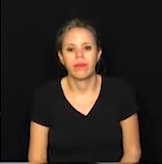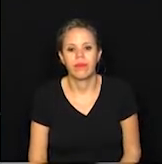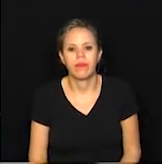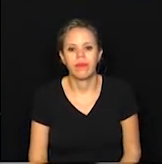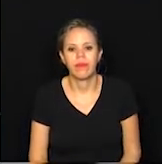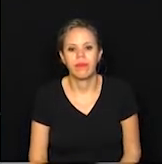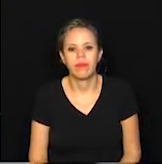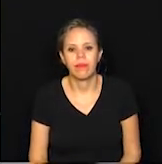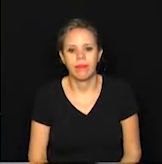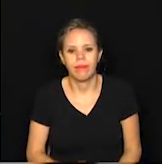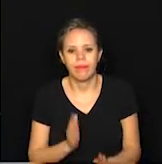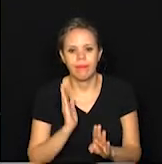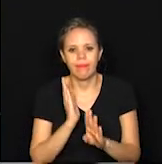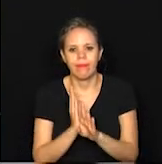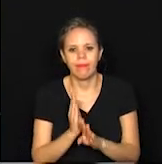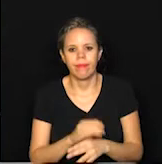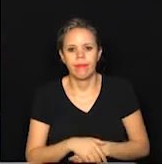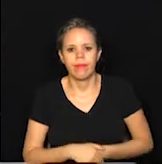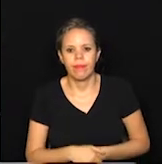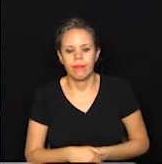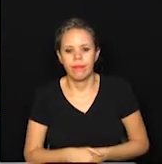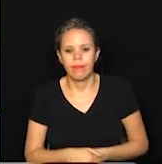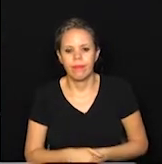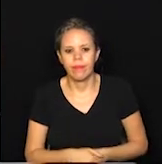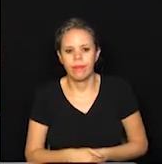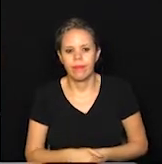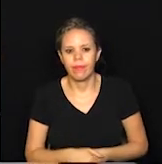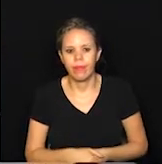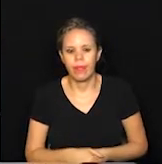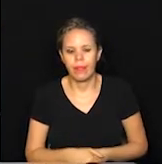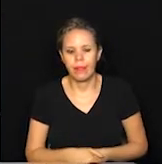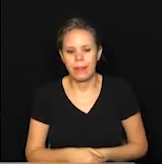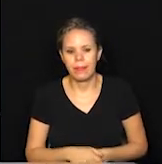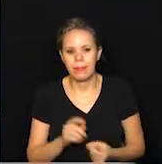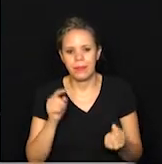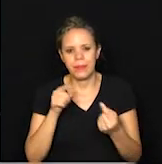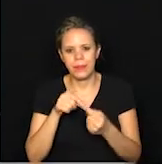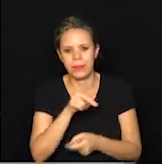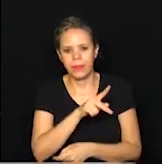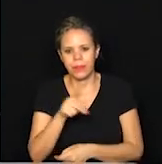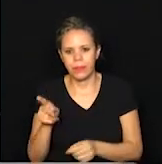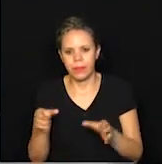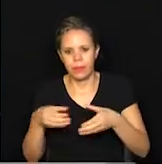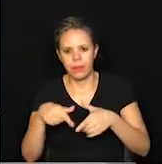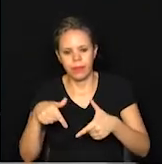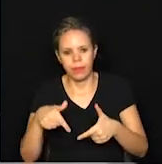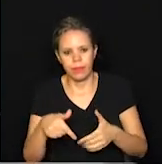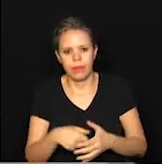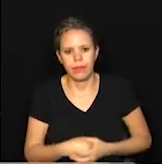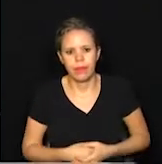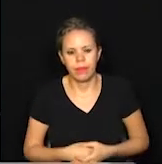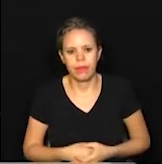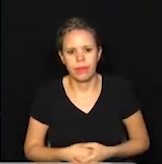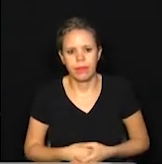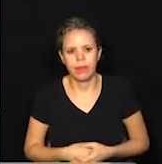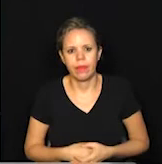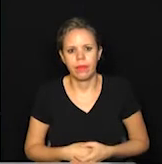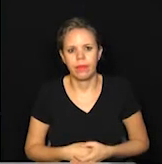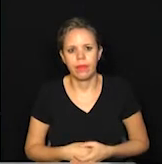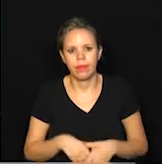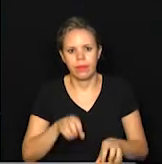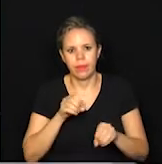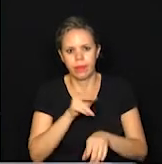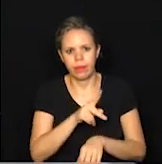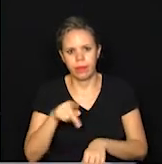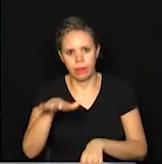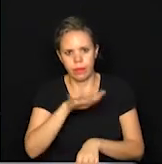Aqui, achei. Então, é o seguinte, é direcionado ao presidente da comissão, é uma carta dos coletivos de educadores e